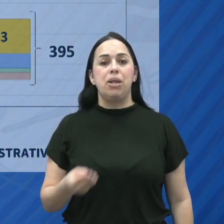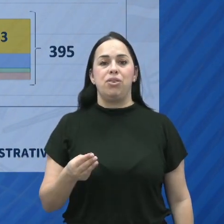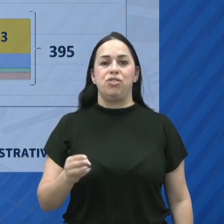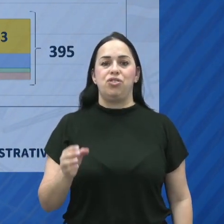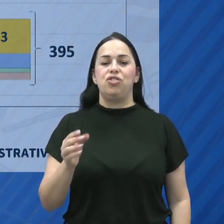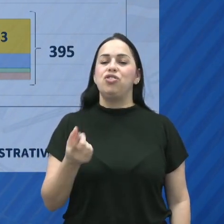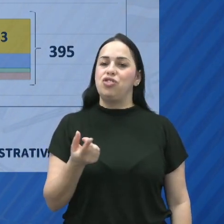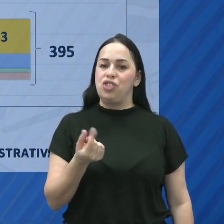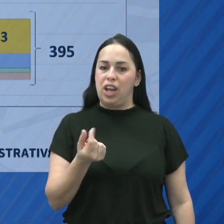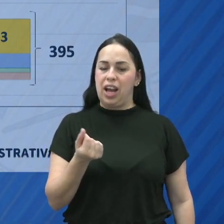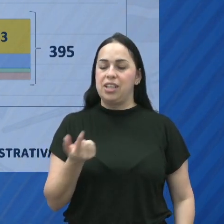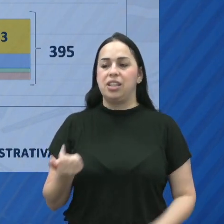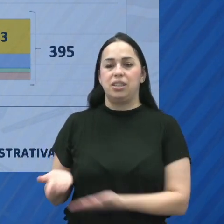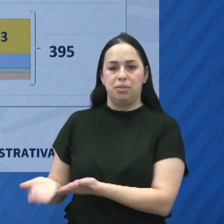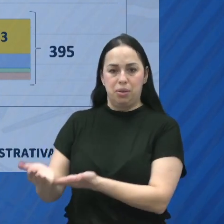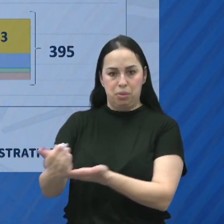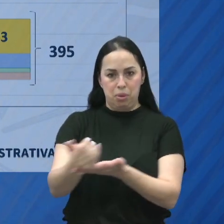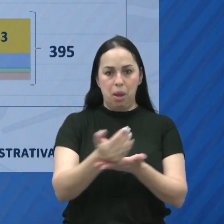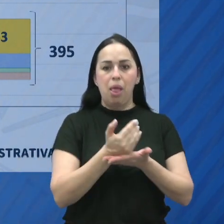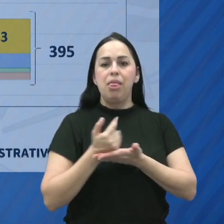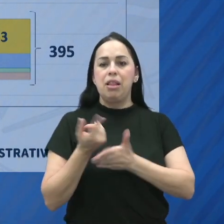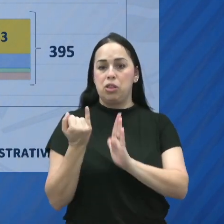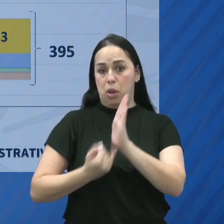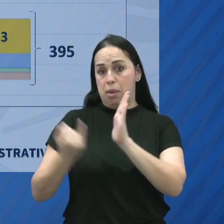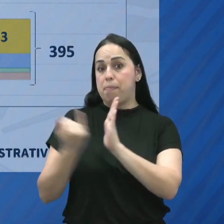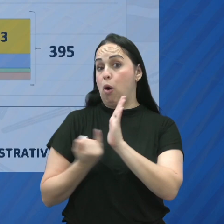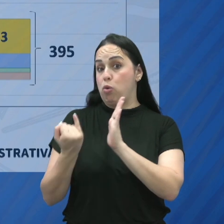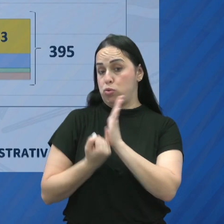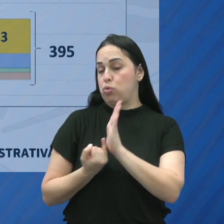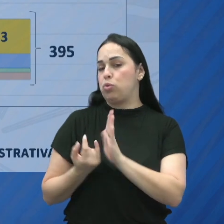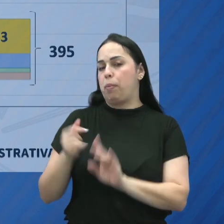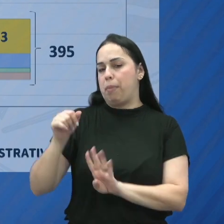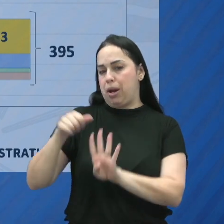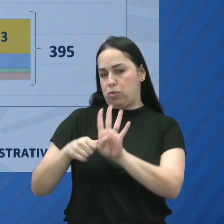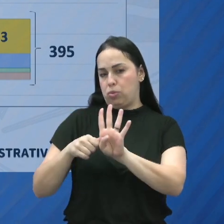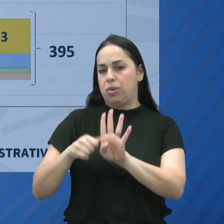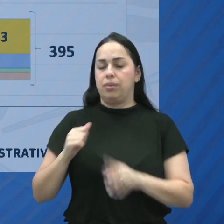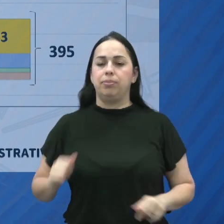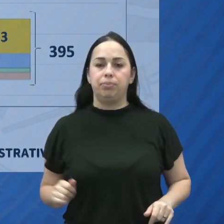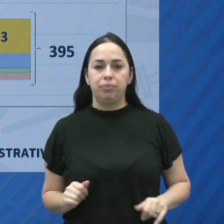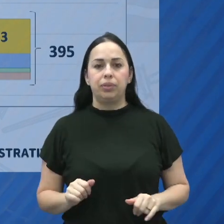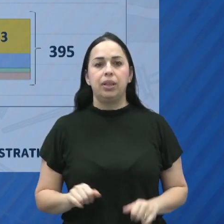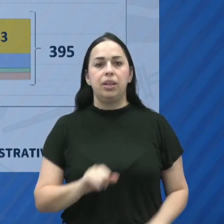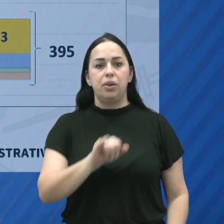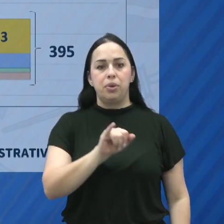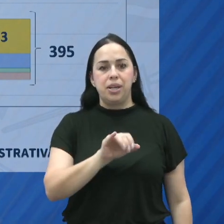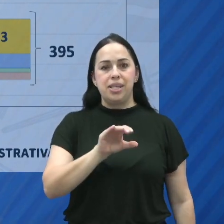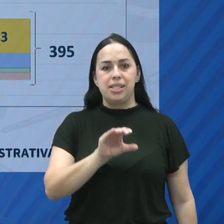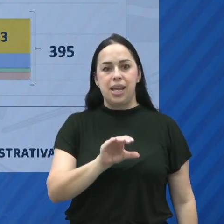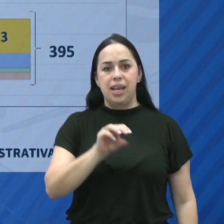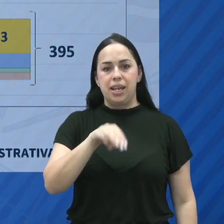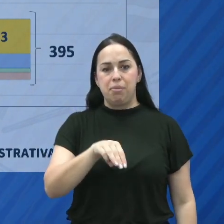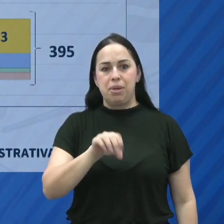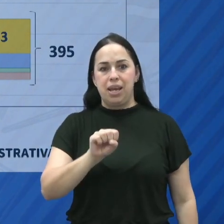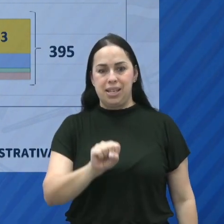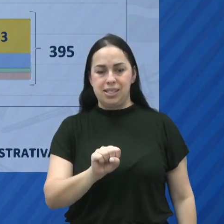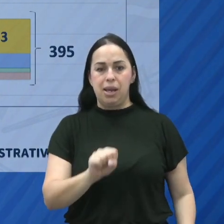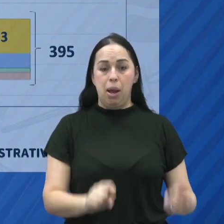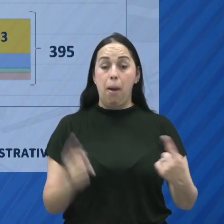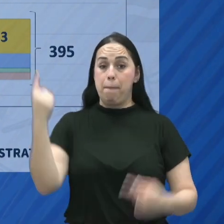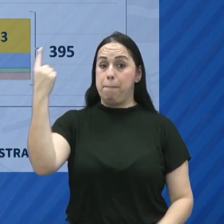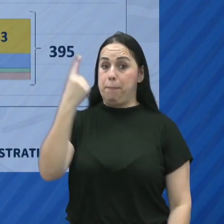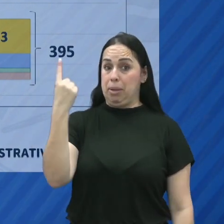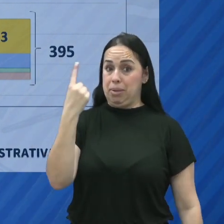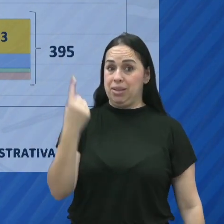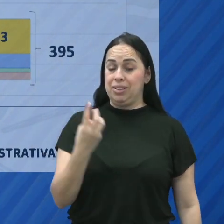foram arrecadados em impostos nos primeiros 4 meses de 2025. O ICMS ficou no topo da